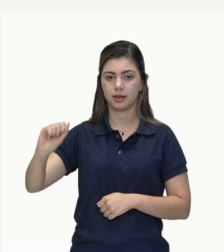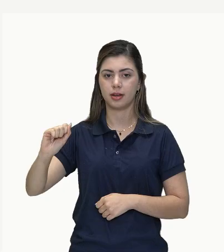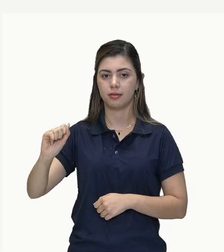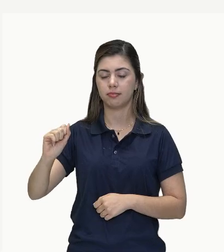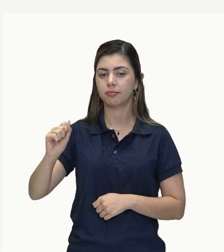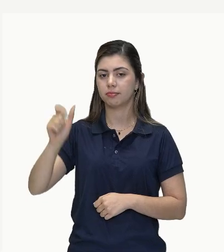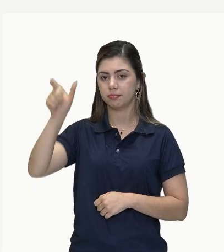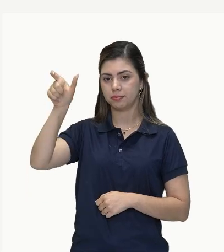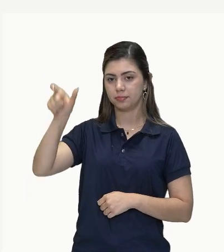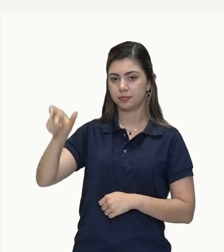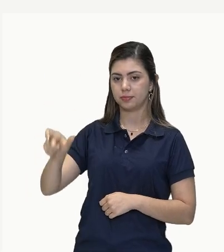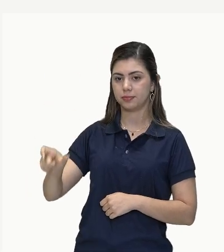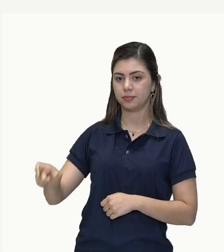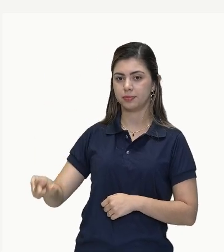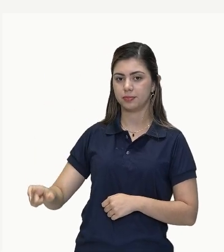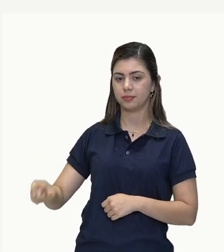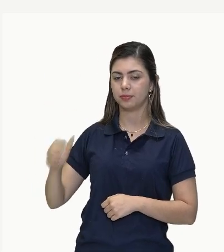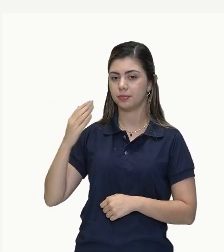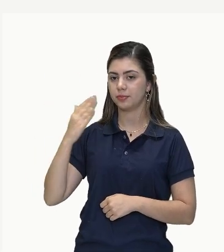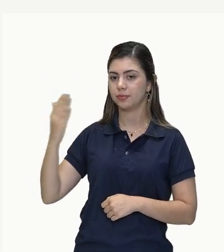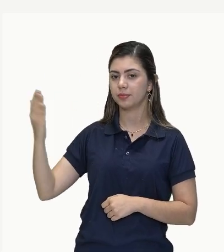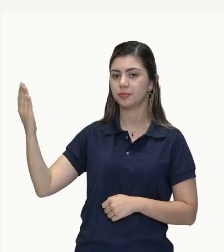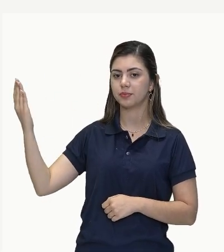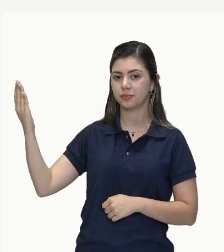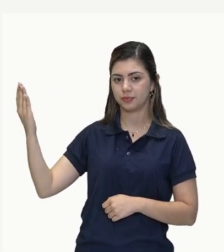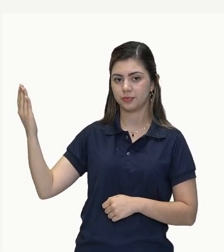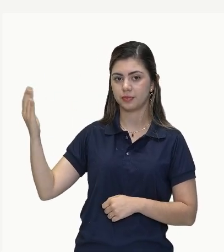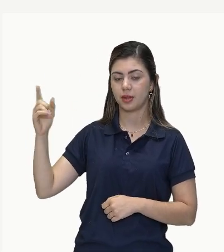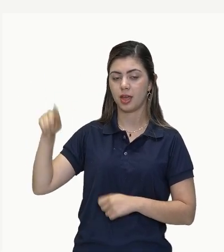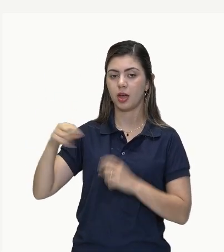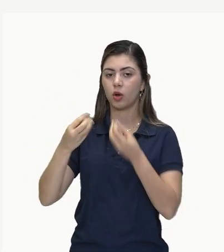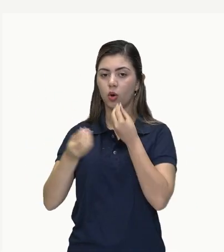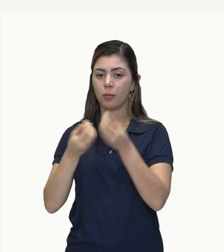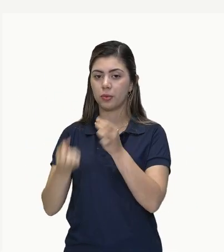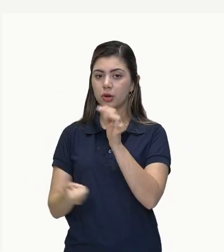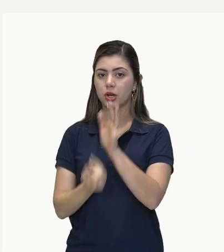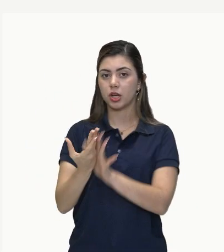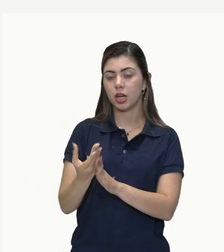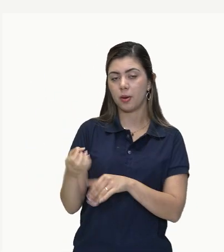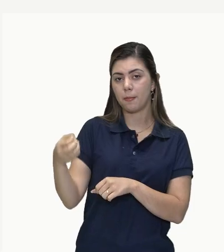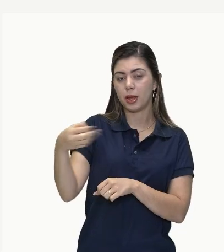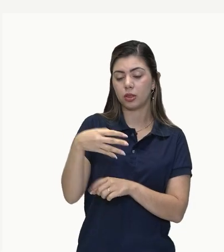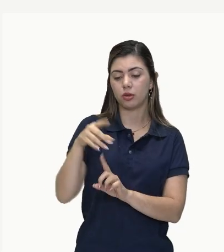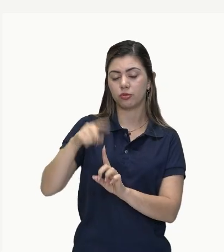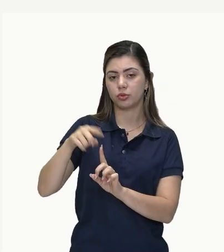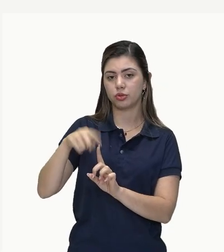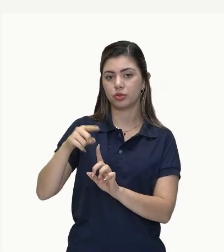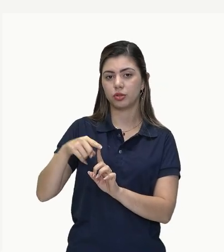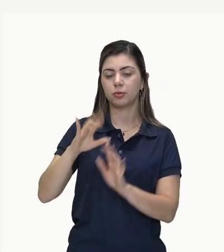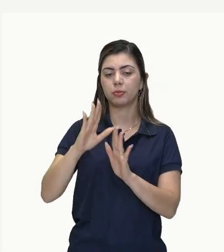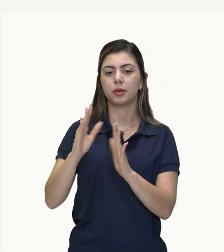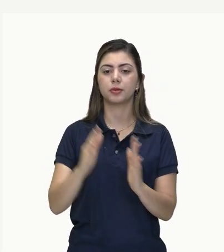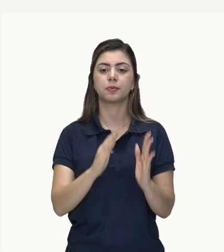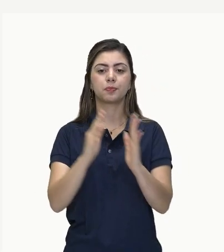irão observar essa sequência aqui para o surgimento de uma nova espécie. O segundo